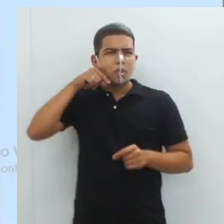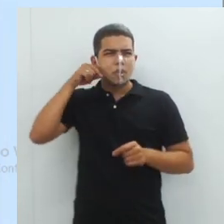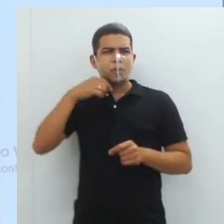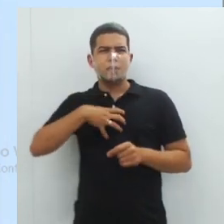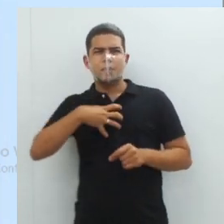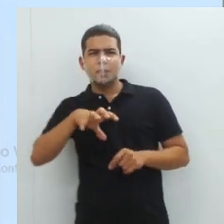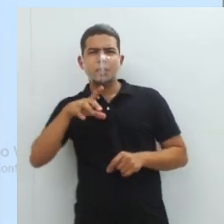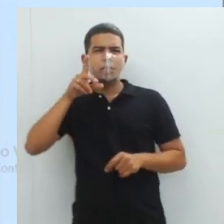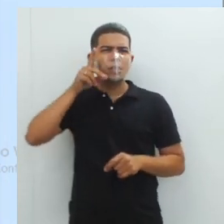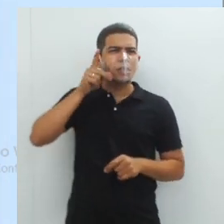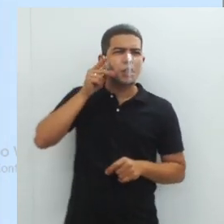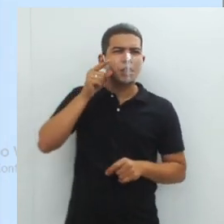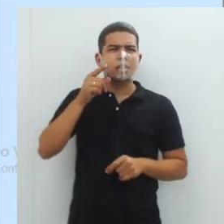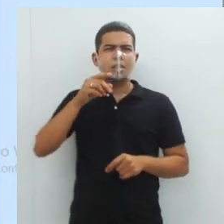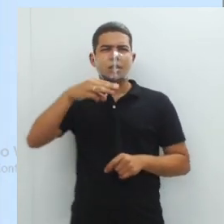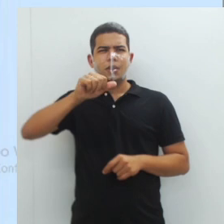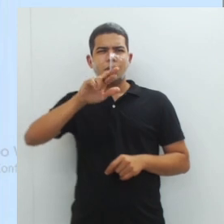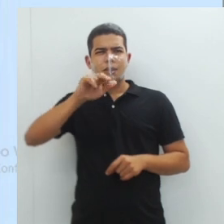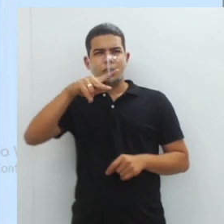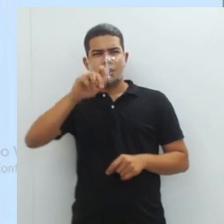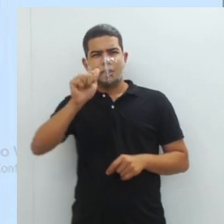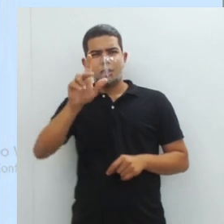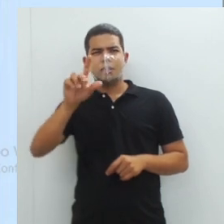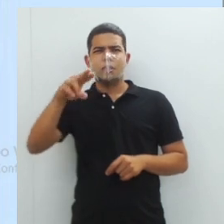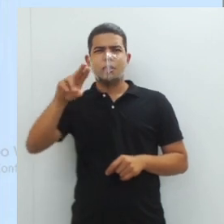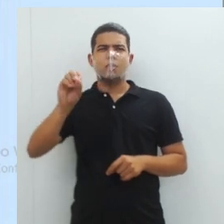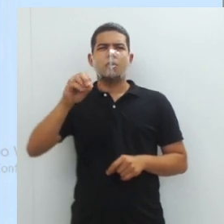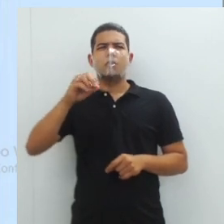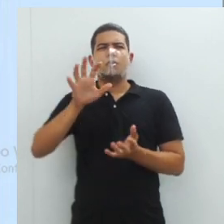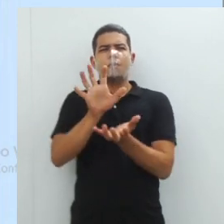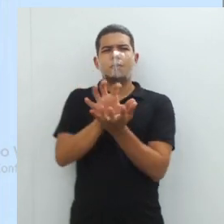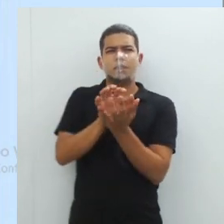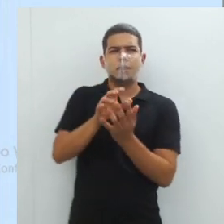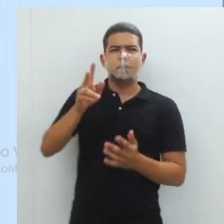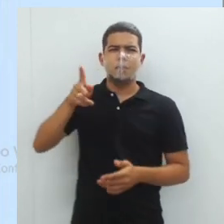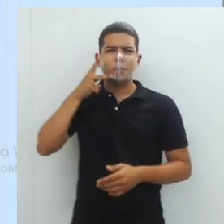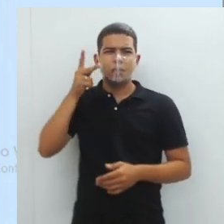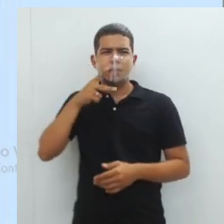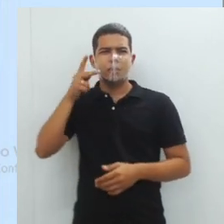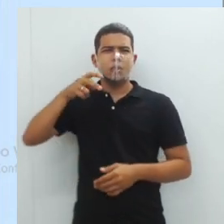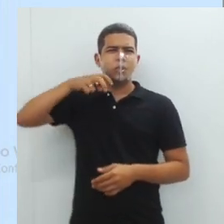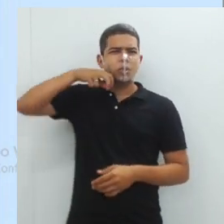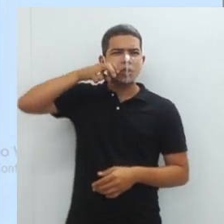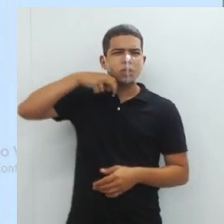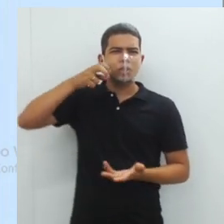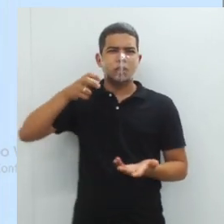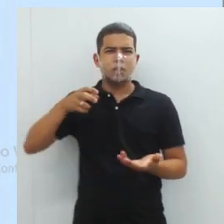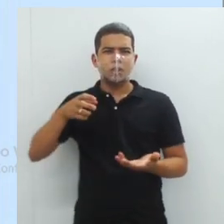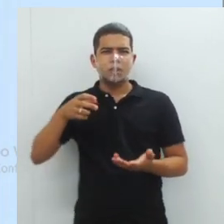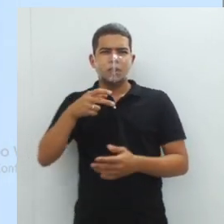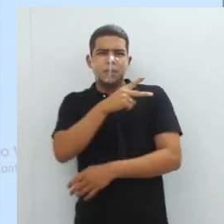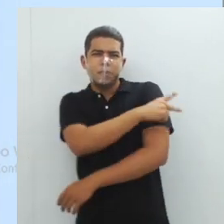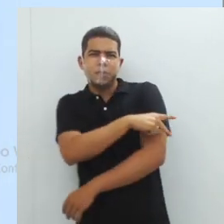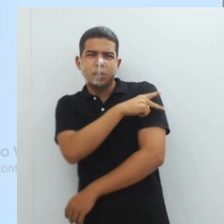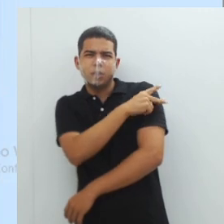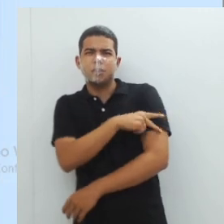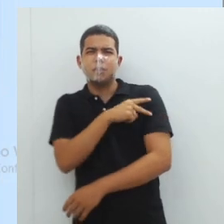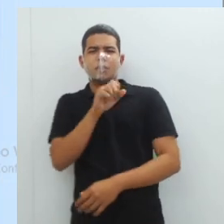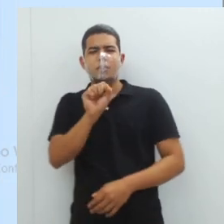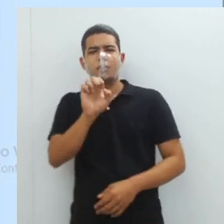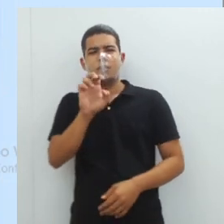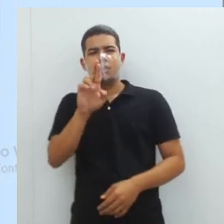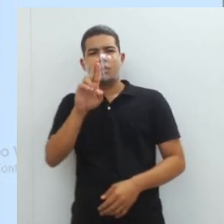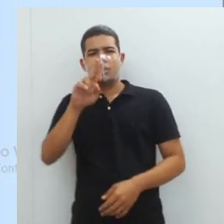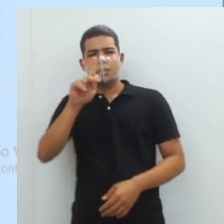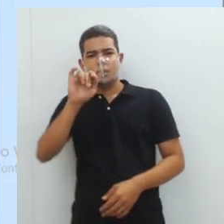Maranhão, Pernambuco, Paraíba, Rio Grande do Norte, Piauí, Sergipe e o norte de Minas Gerais. Você até tomar um